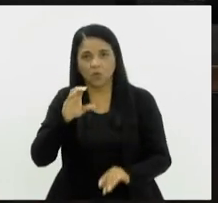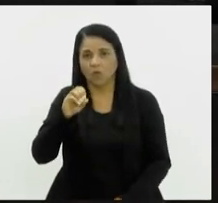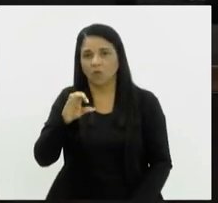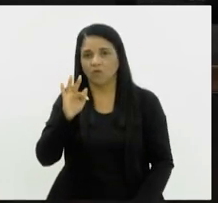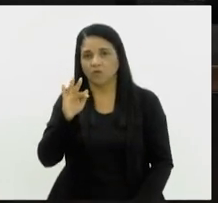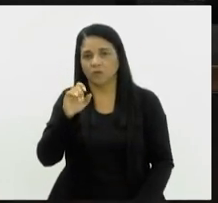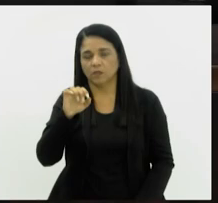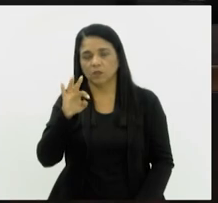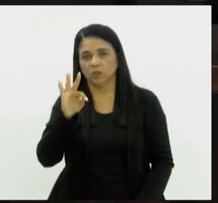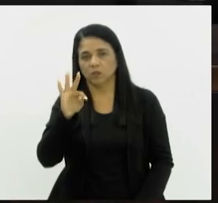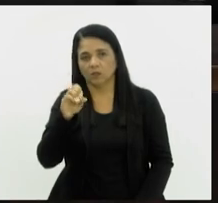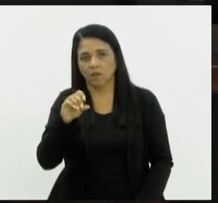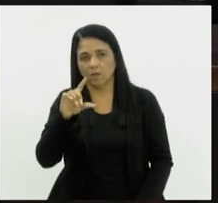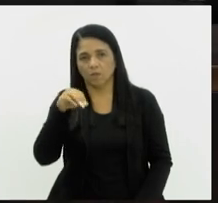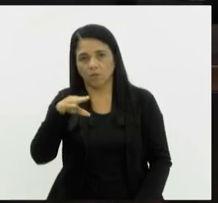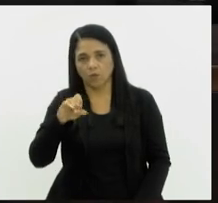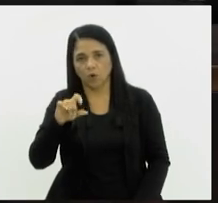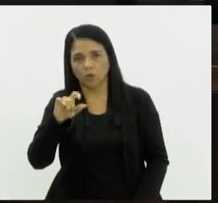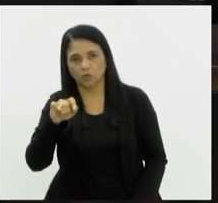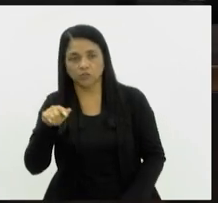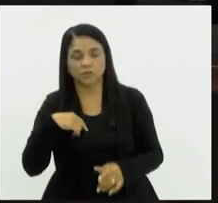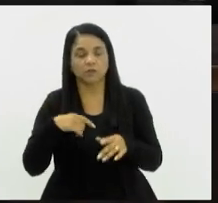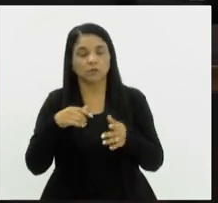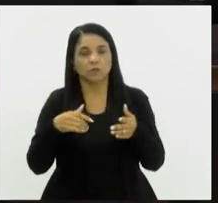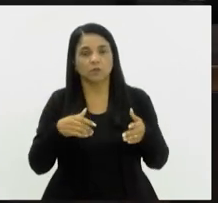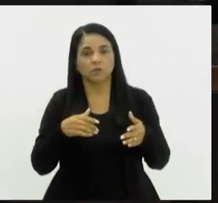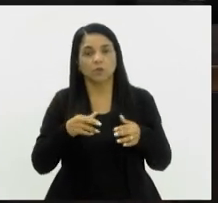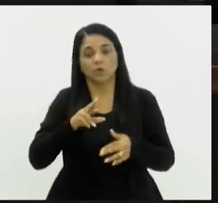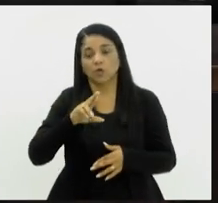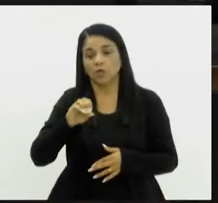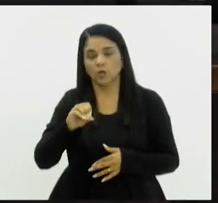Rio Comprido, localizado na cidade do Rio de Janeiro.